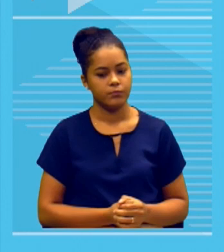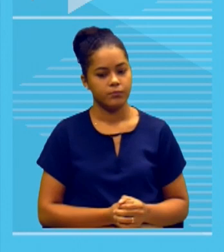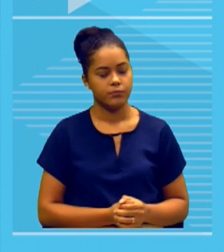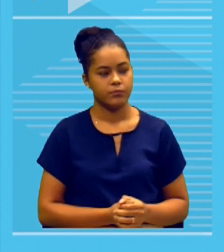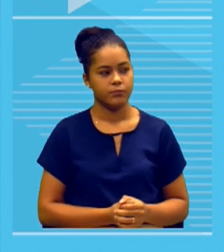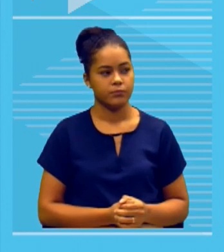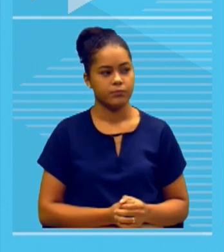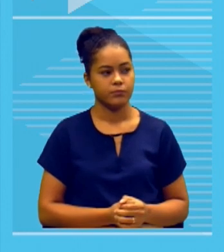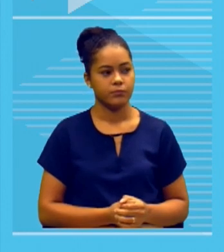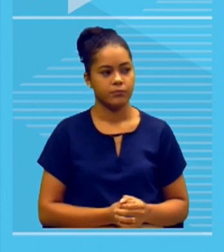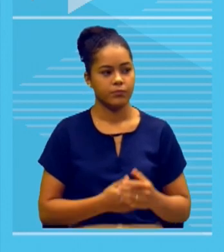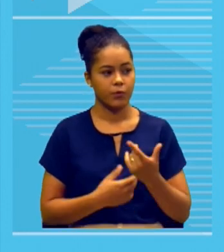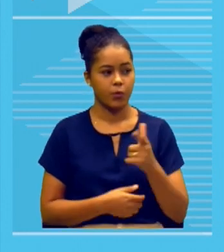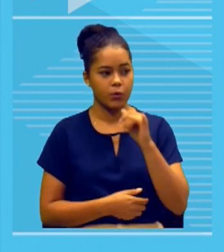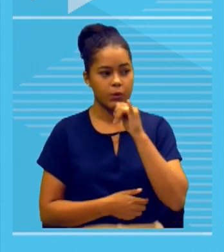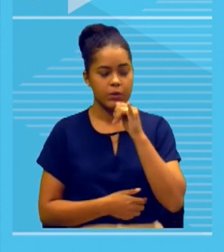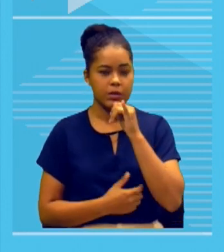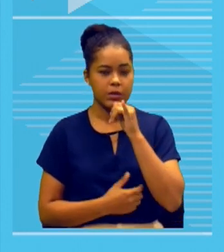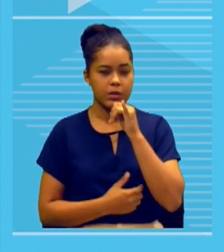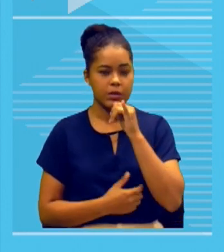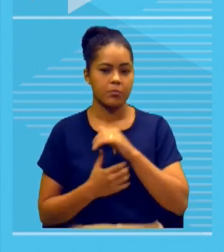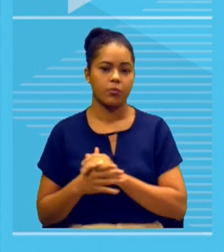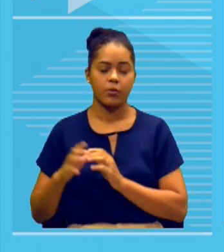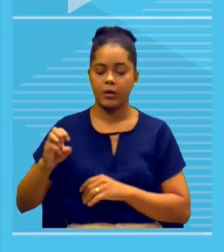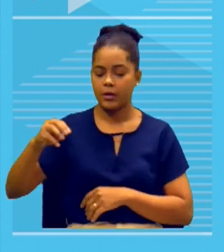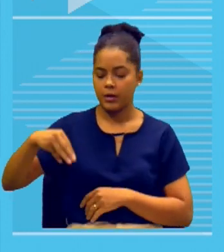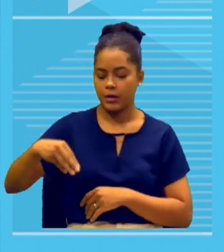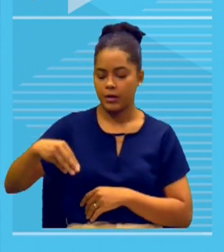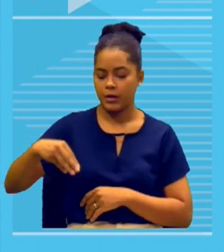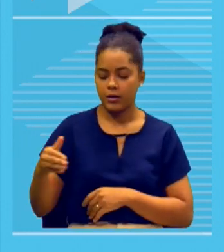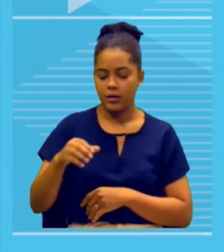em se falando de língua portuguesa